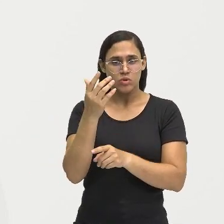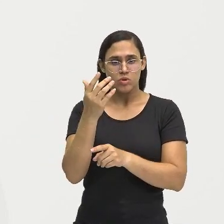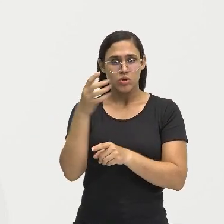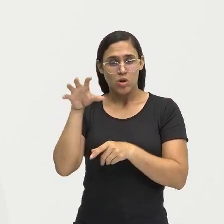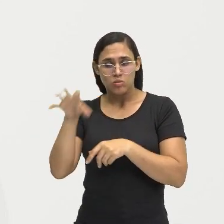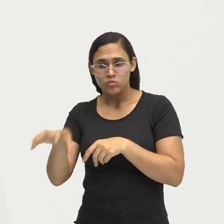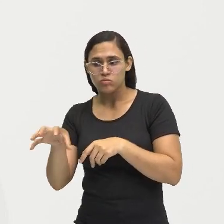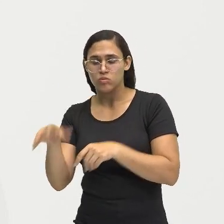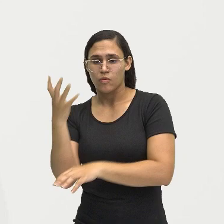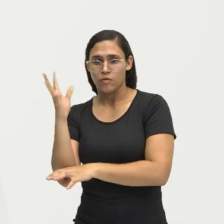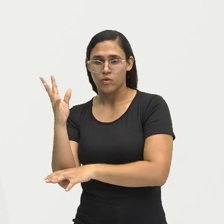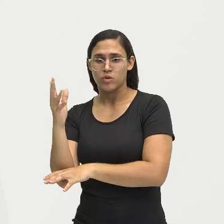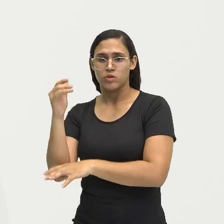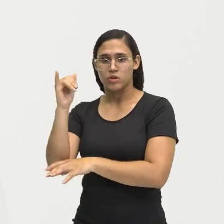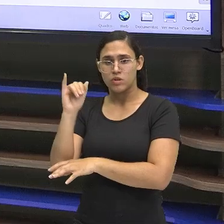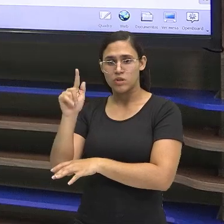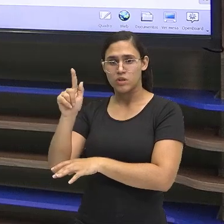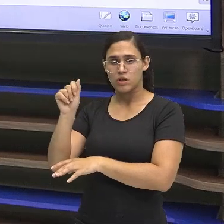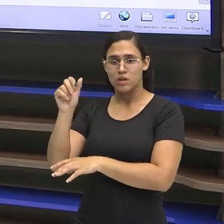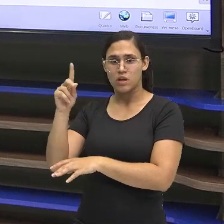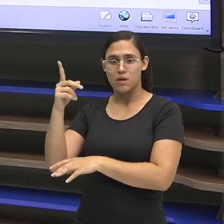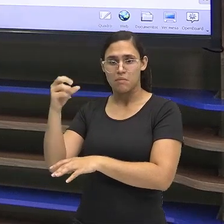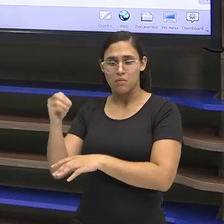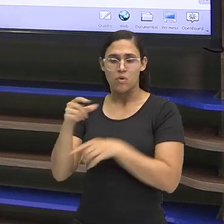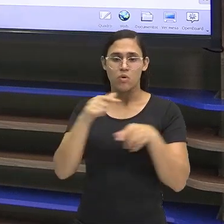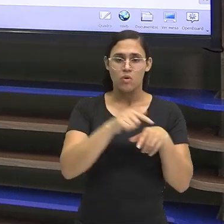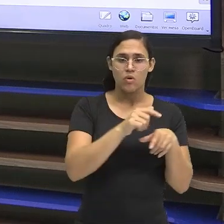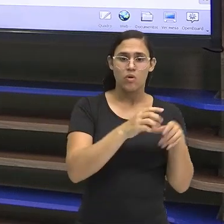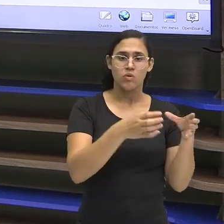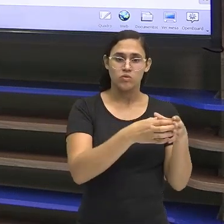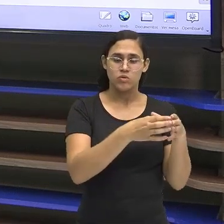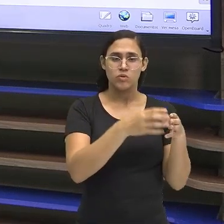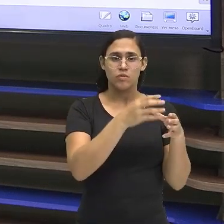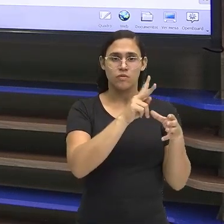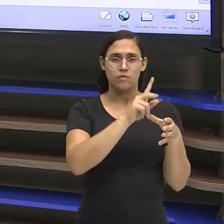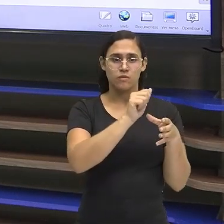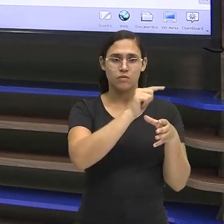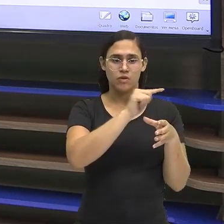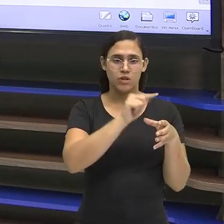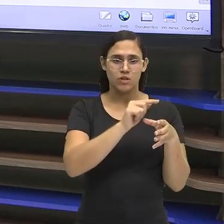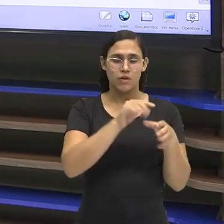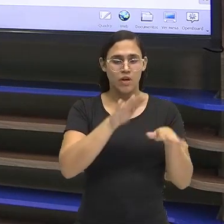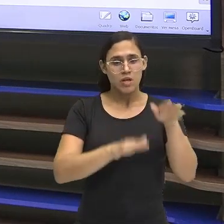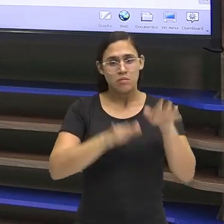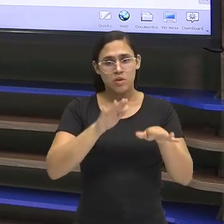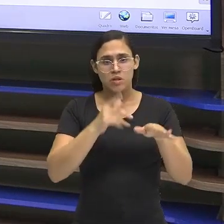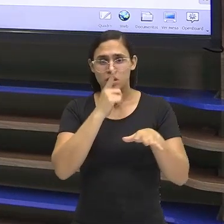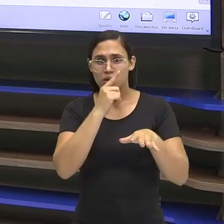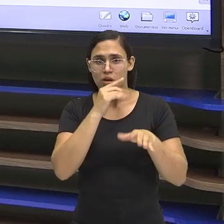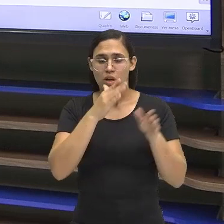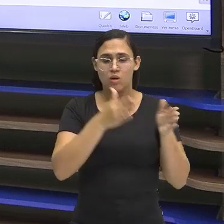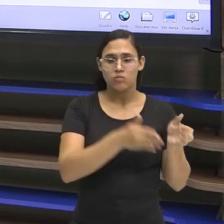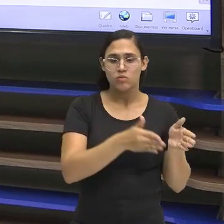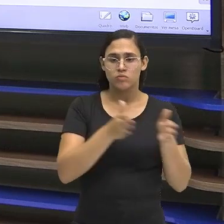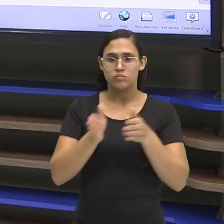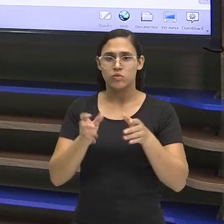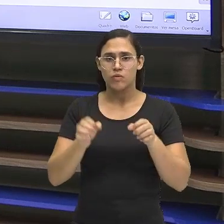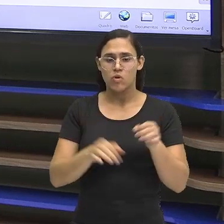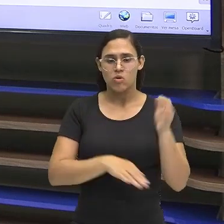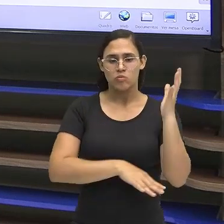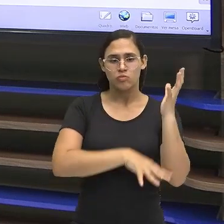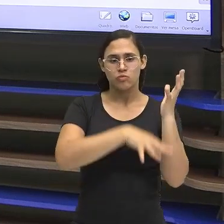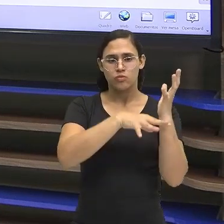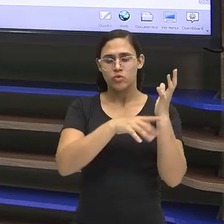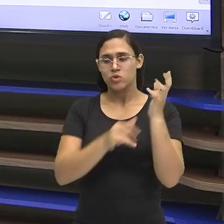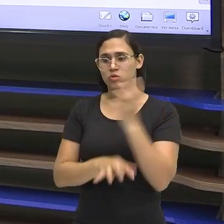vai depender aí também dos rios em que elas são inundadas, tá? E aí também a gente vai ter ali o período